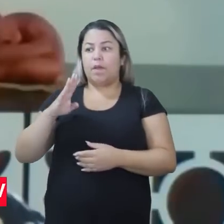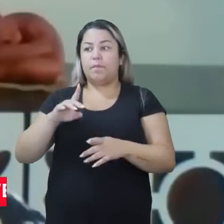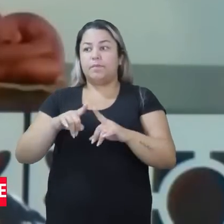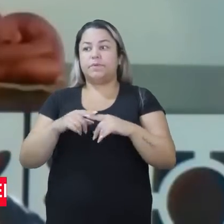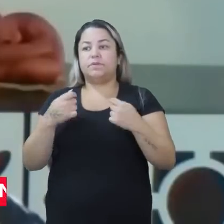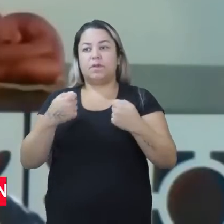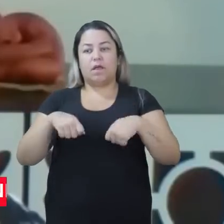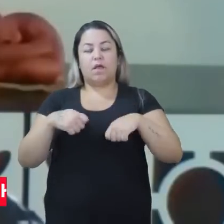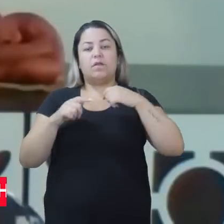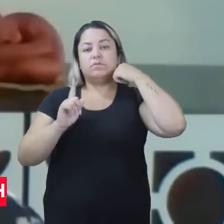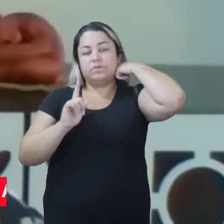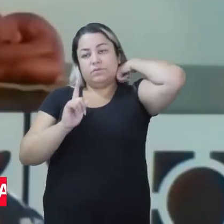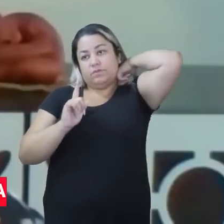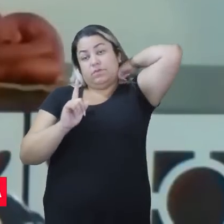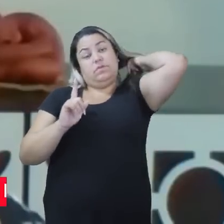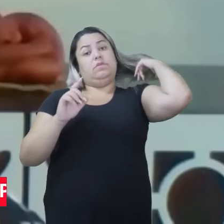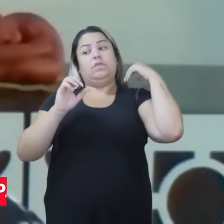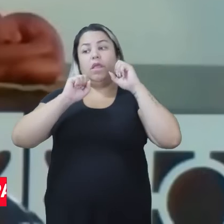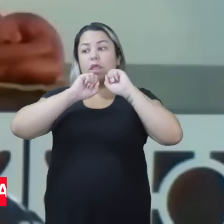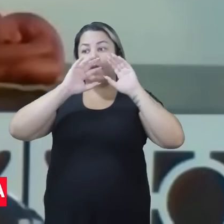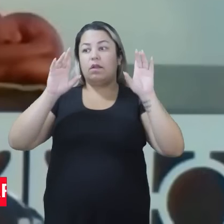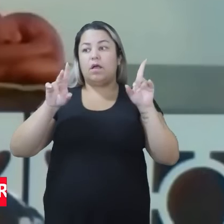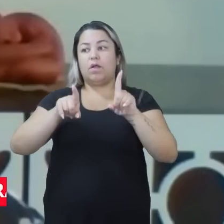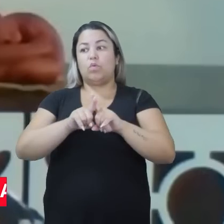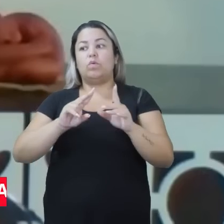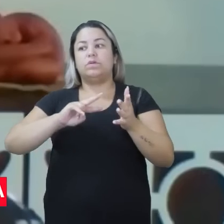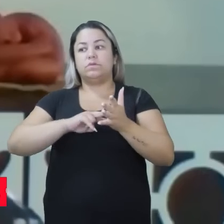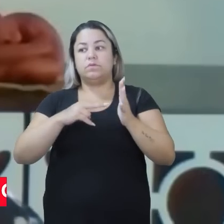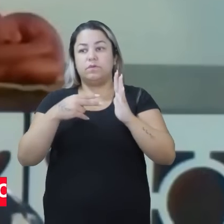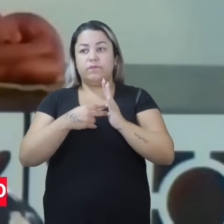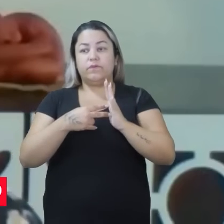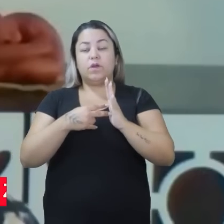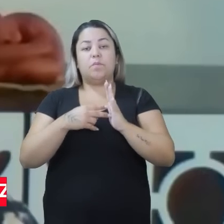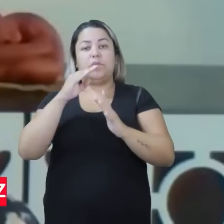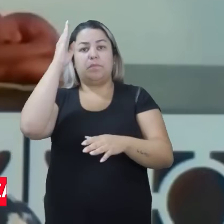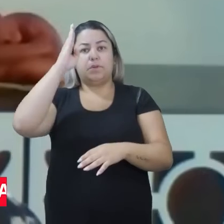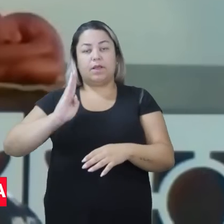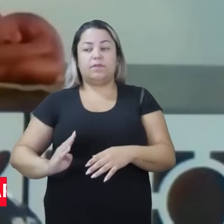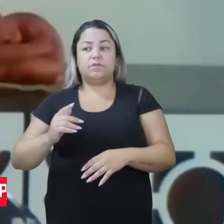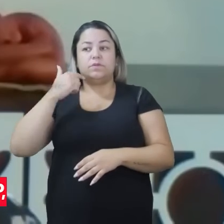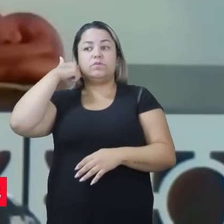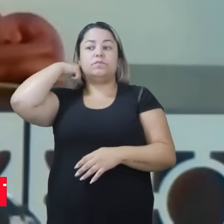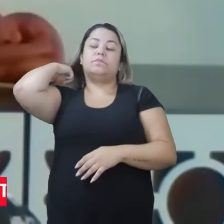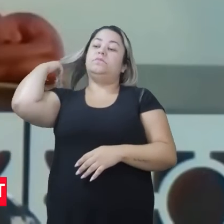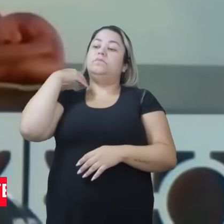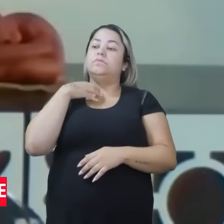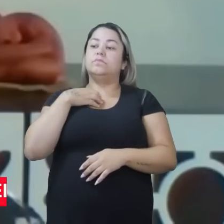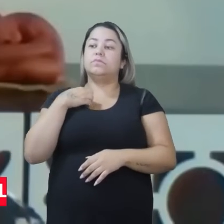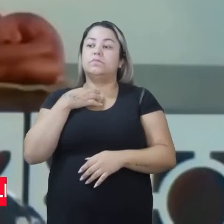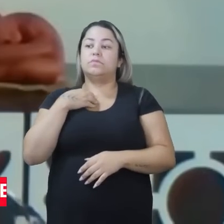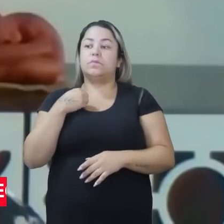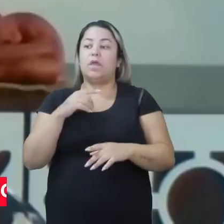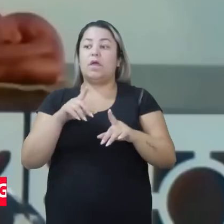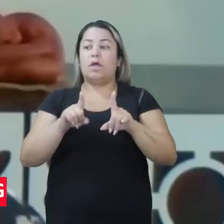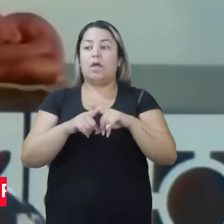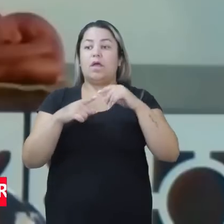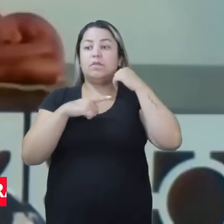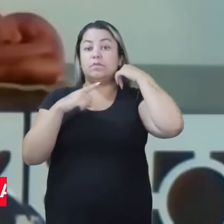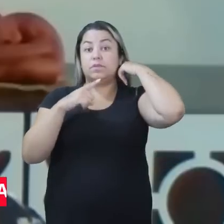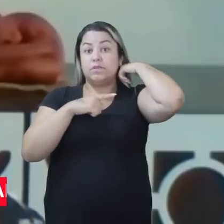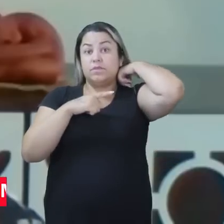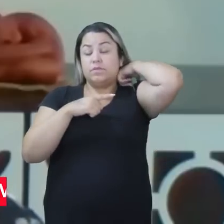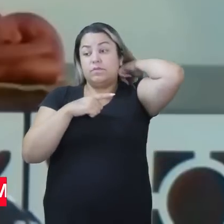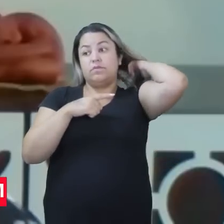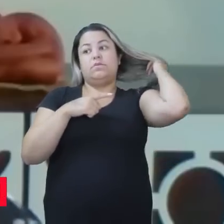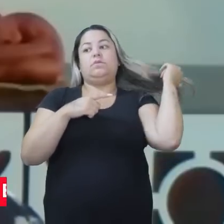precisaria ter muito claro o que isso significa para o Brasil. O que significa a gente ter preso um general